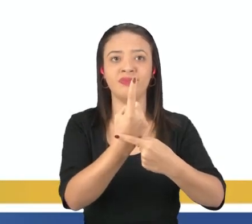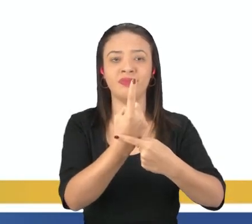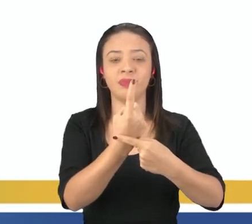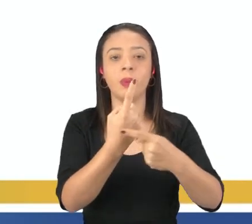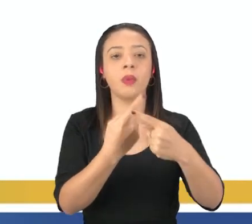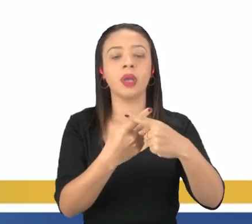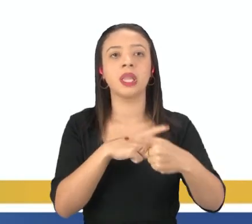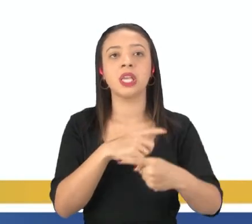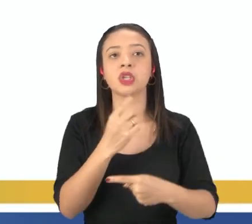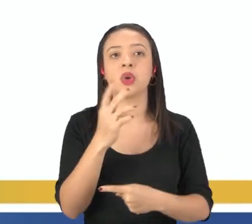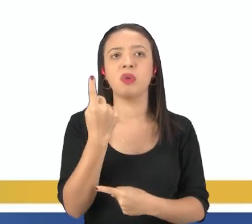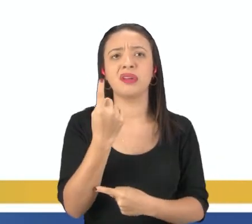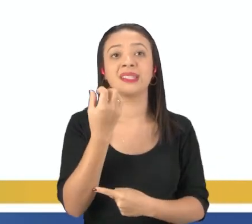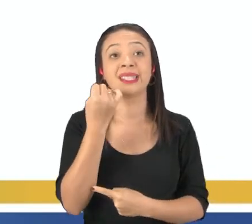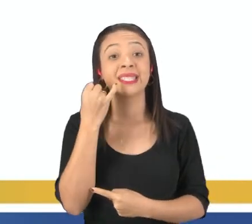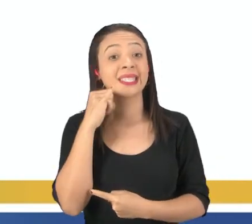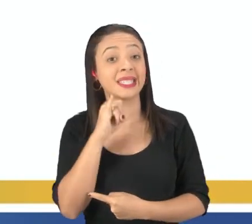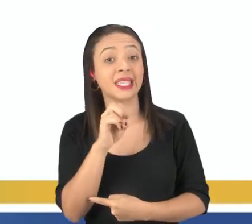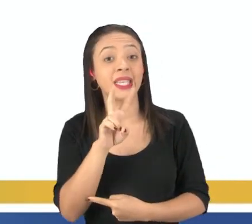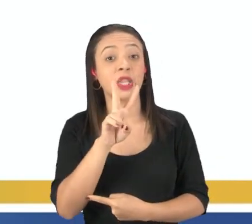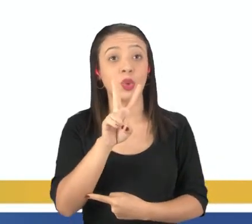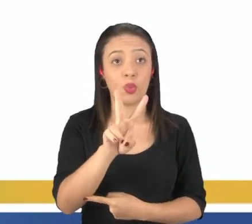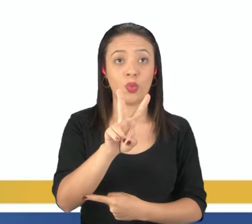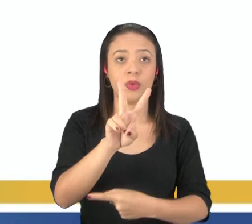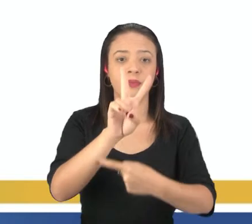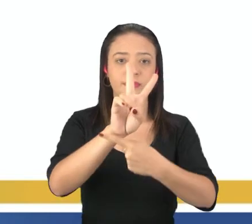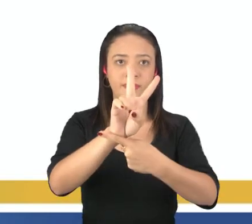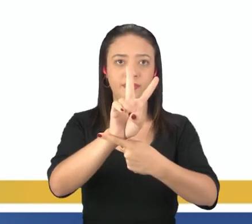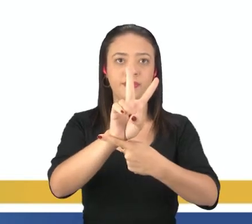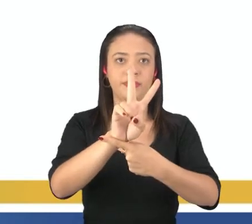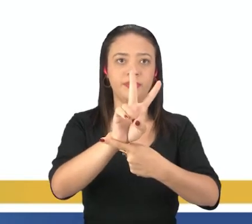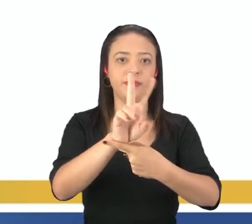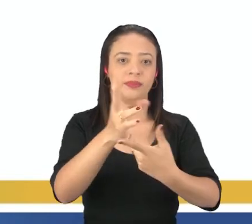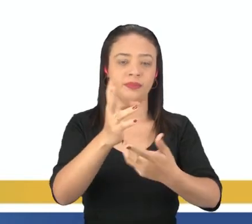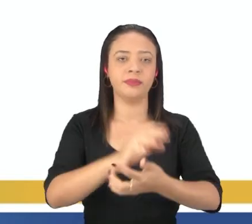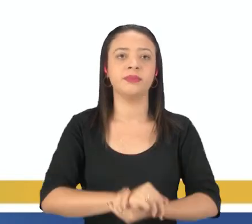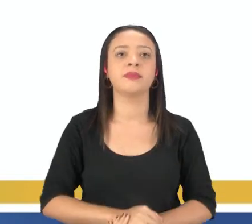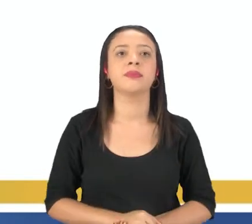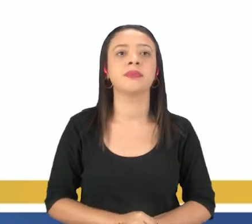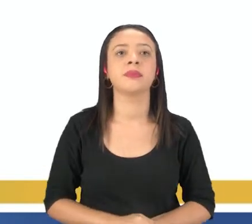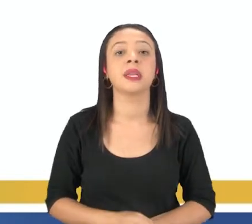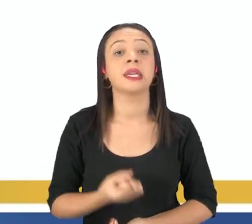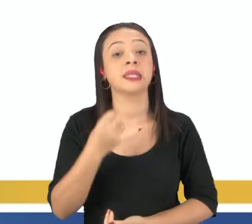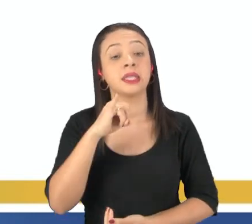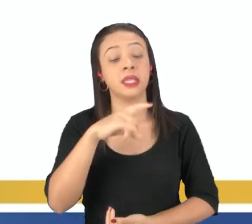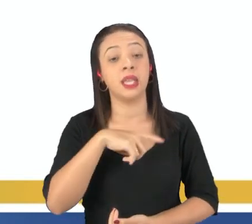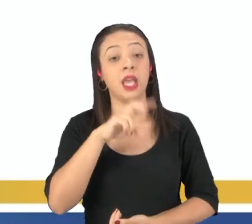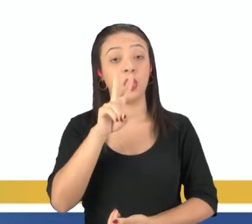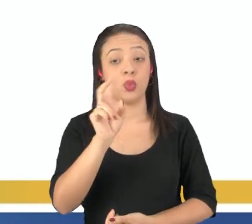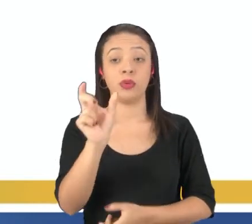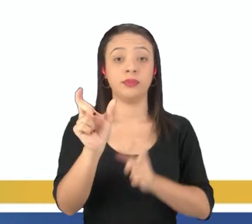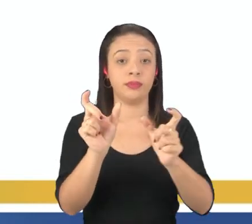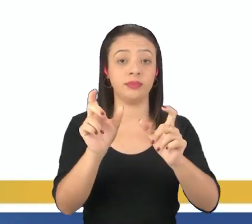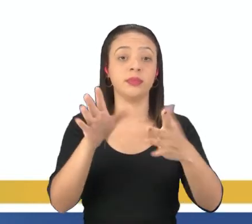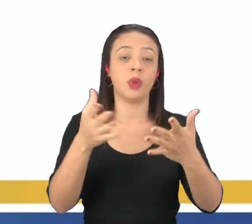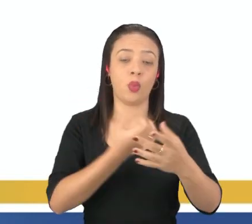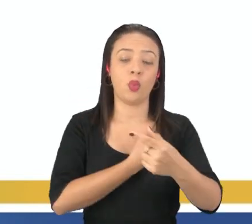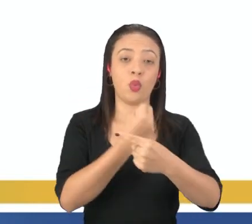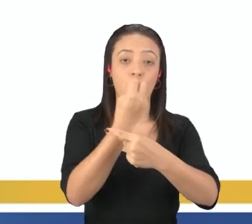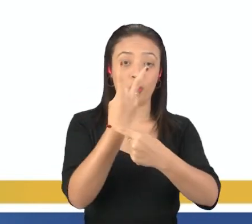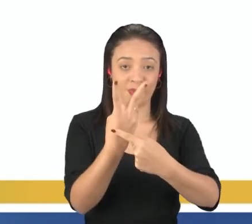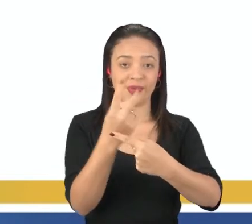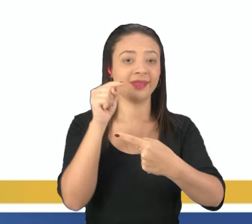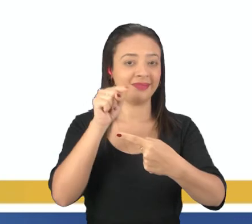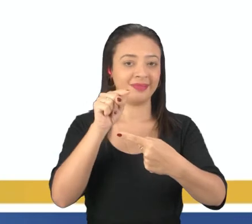só tem um se fosse até aqui seria um duas partes né então o número teria que o numerador aqui seria